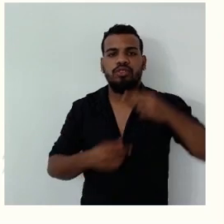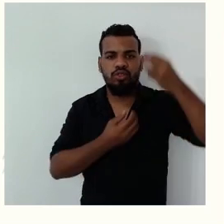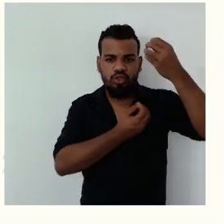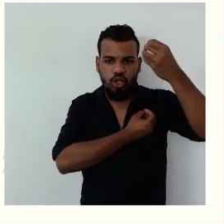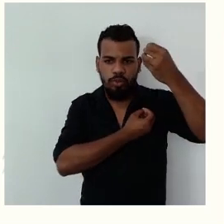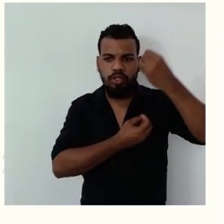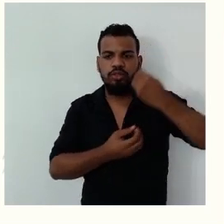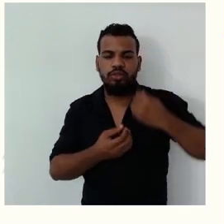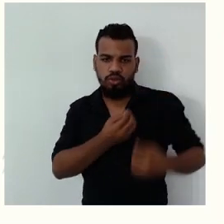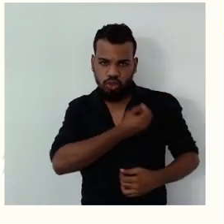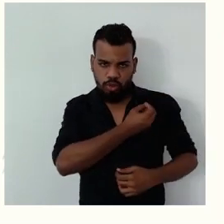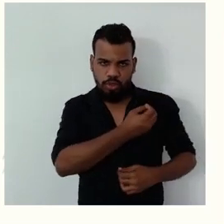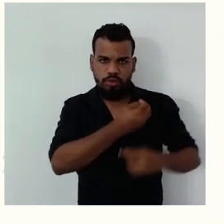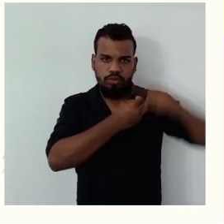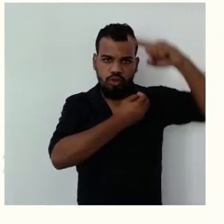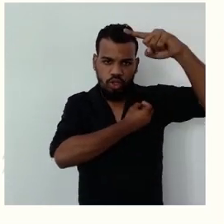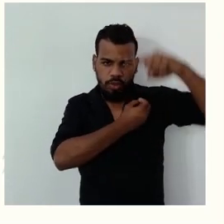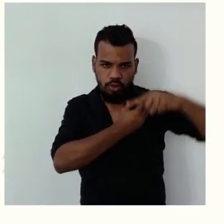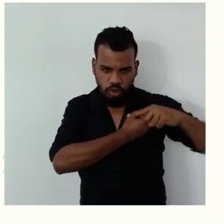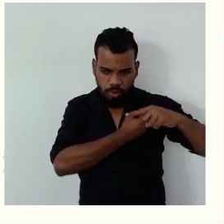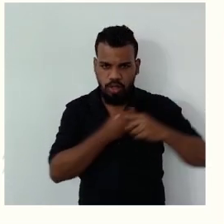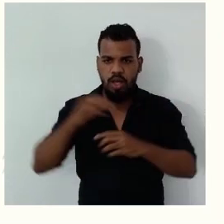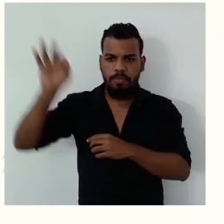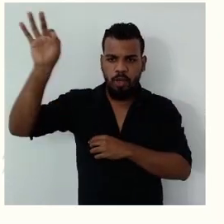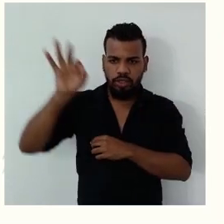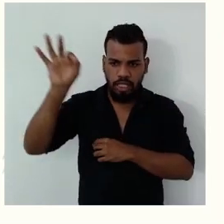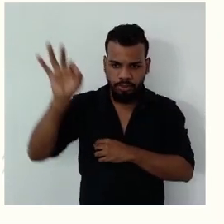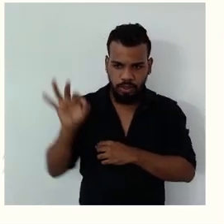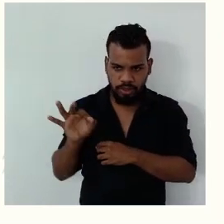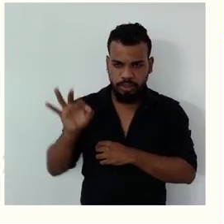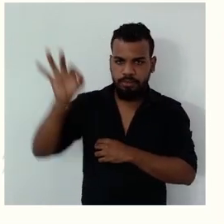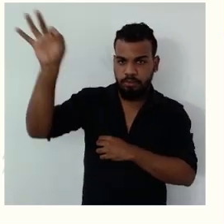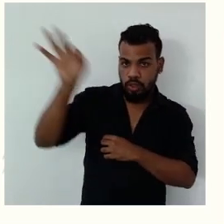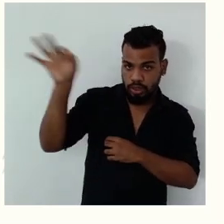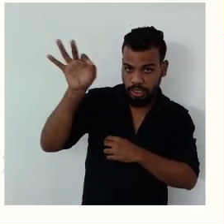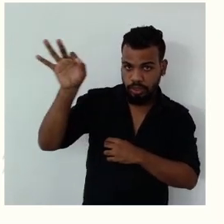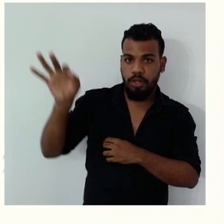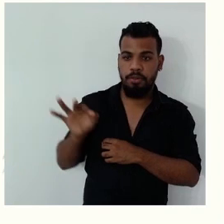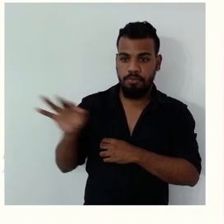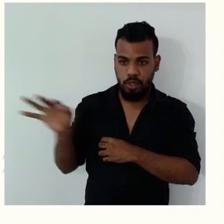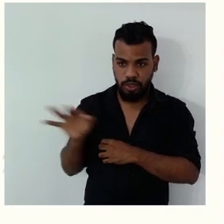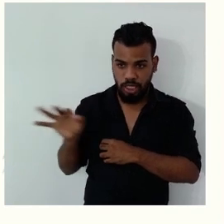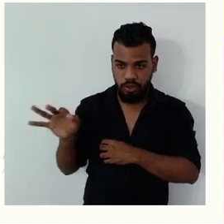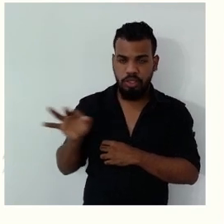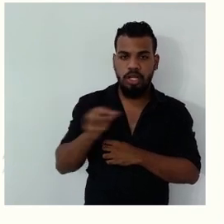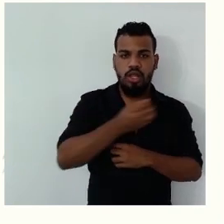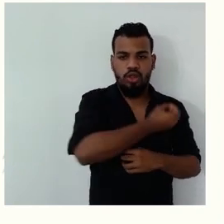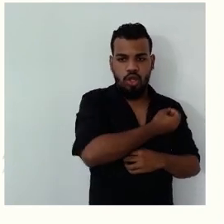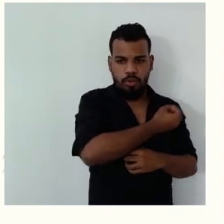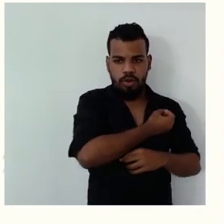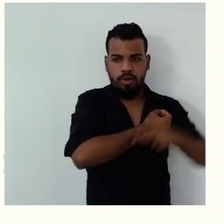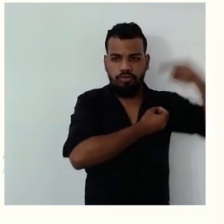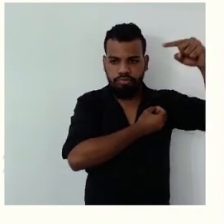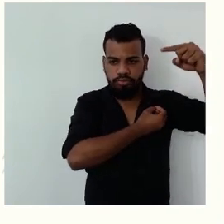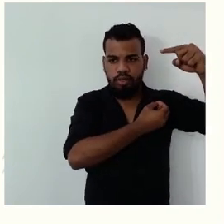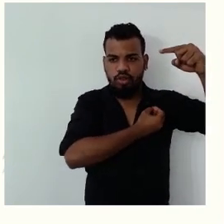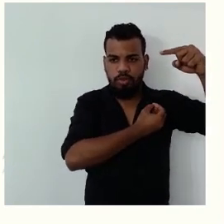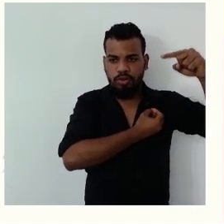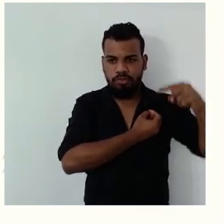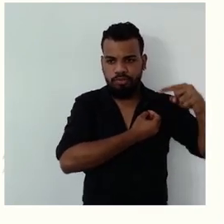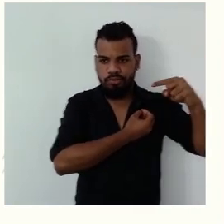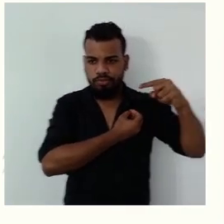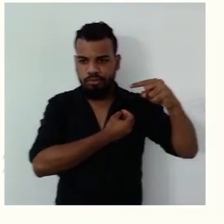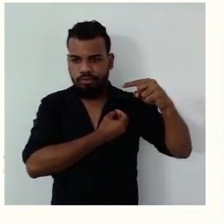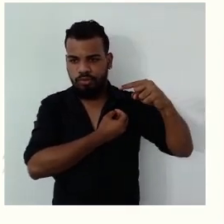embaixo de porcentagem. O valor vezes a porcentagem do outro lado embaixo e depois vai ver o valor de cima vezes a porcentagem do